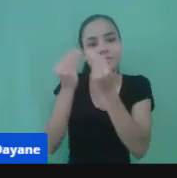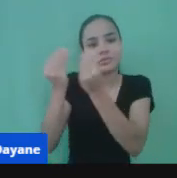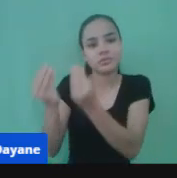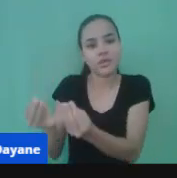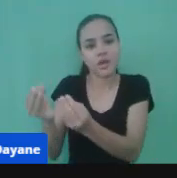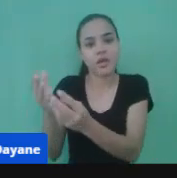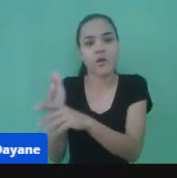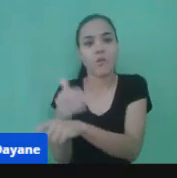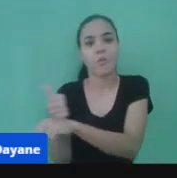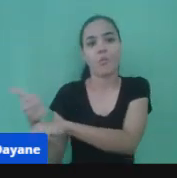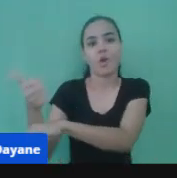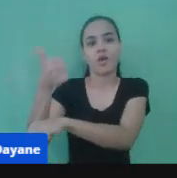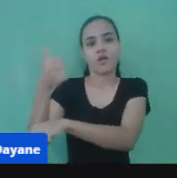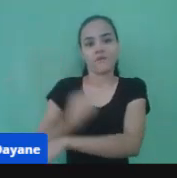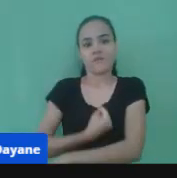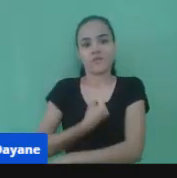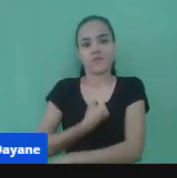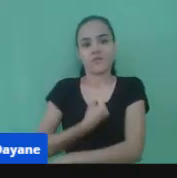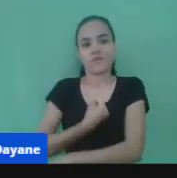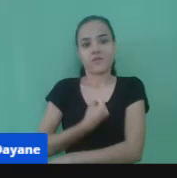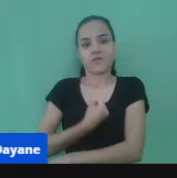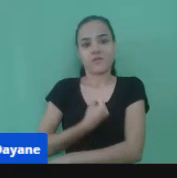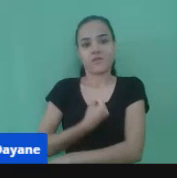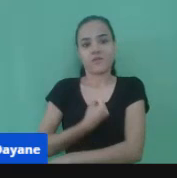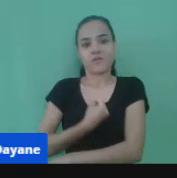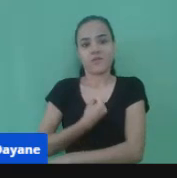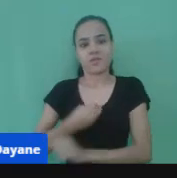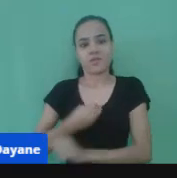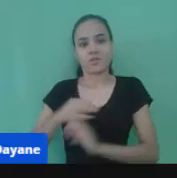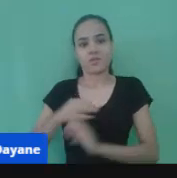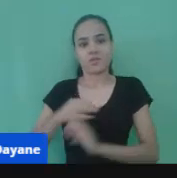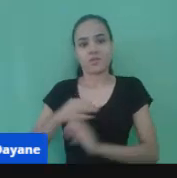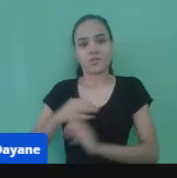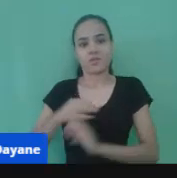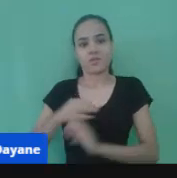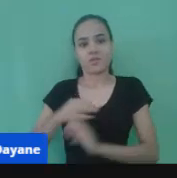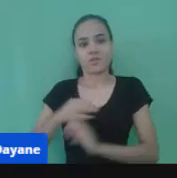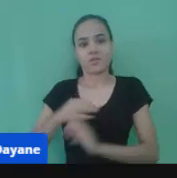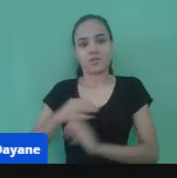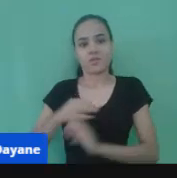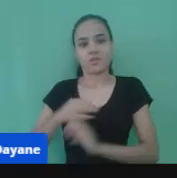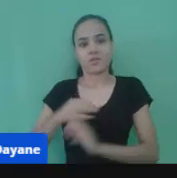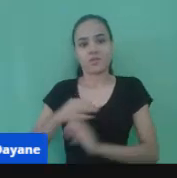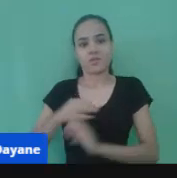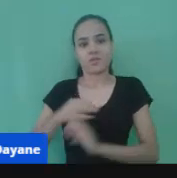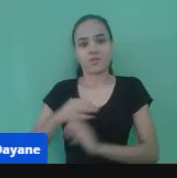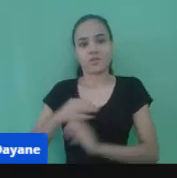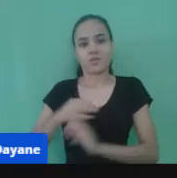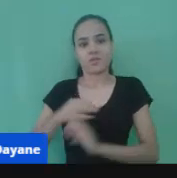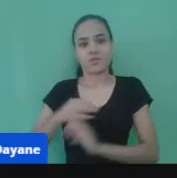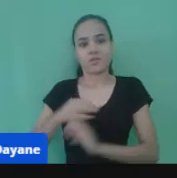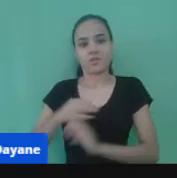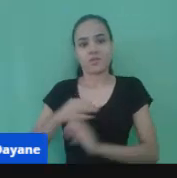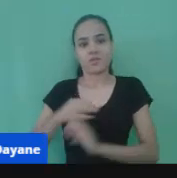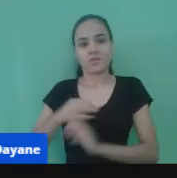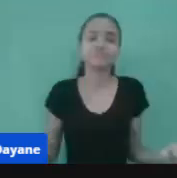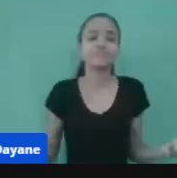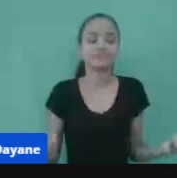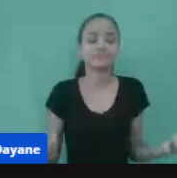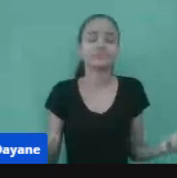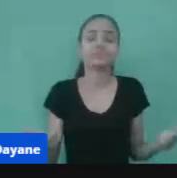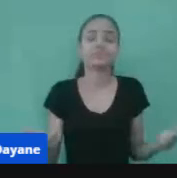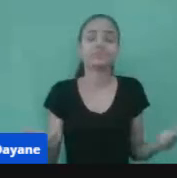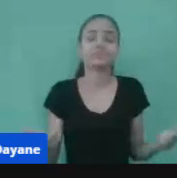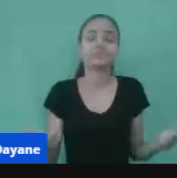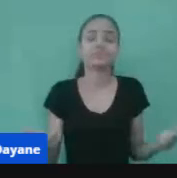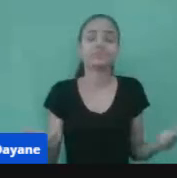deveria. Mas a gente sabe todo o processo aí que ocorre, né, de urbanização, e esse processo todo,